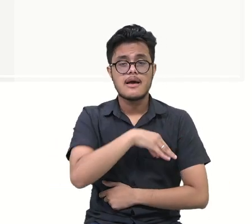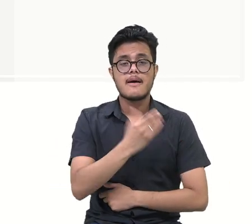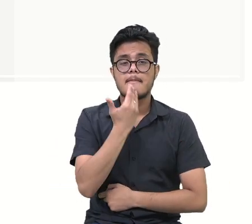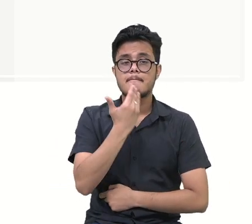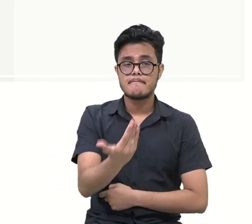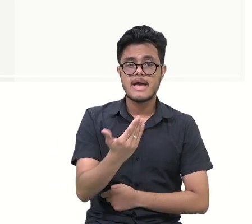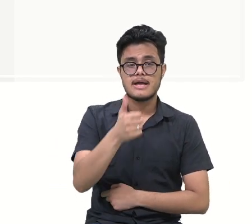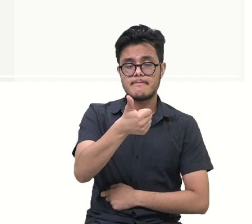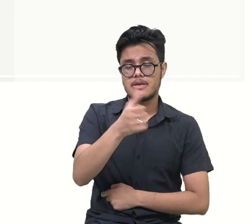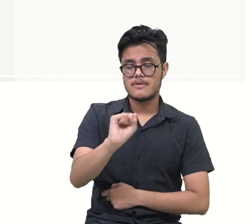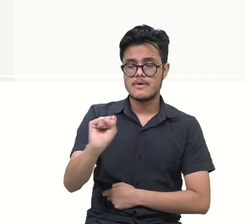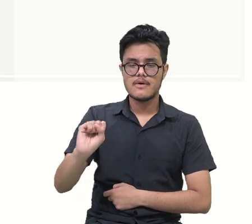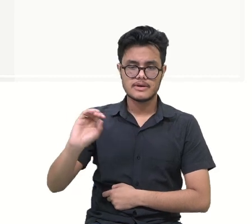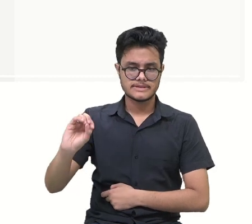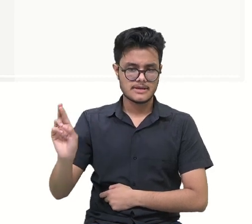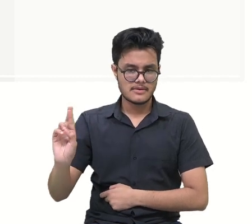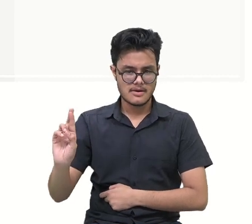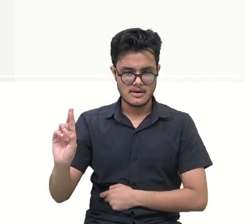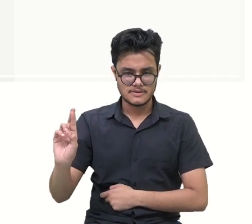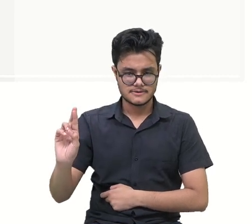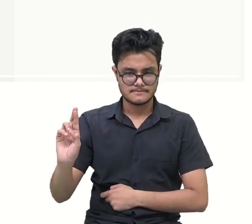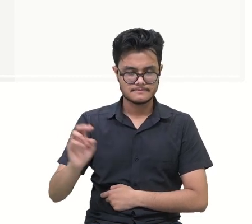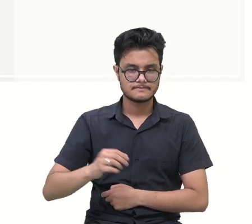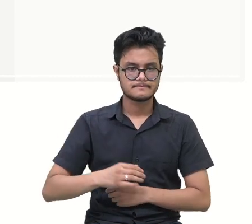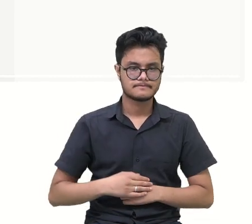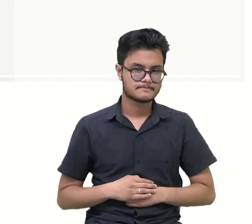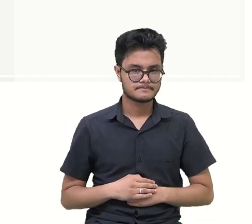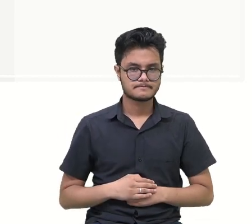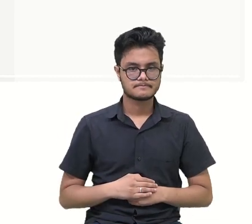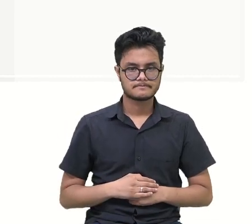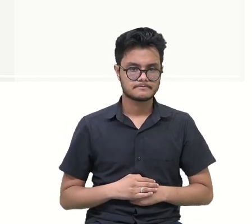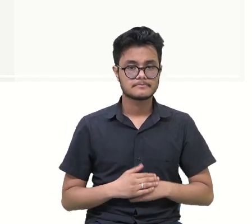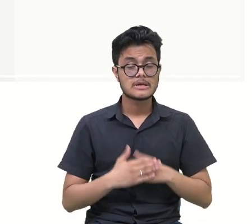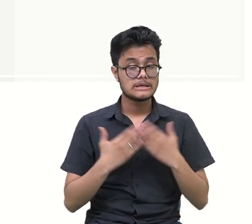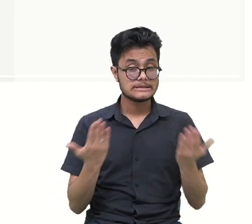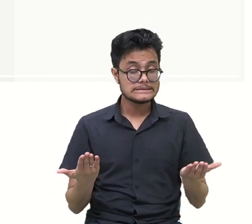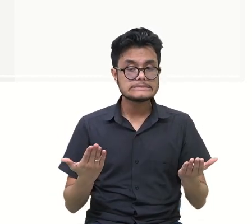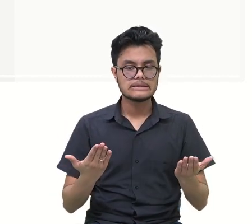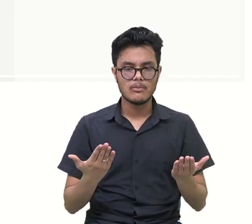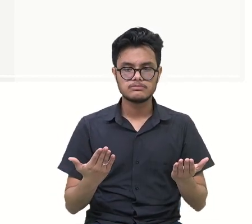seja de R$ 1.800, ok?